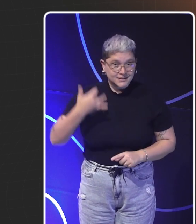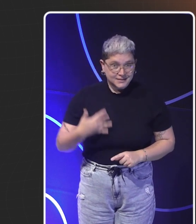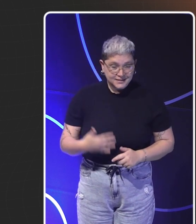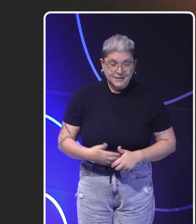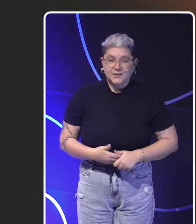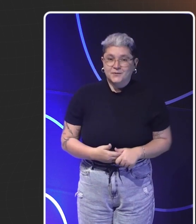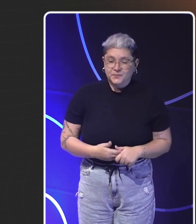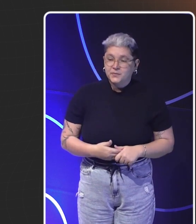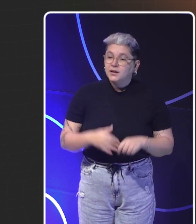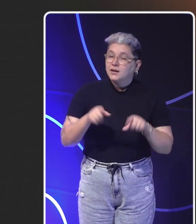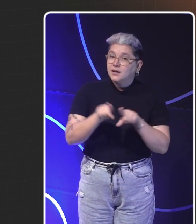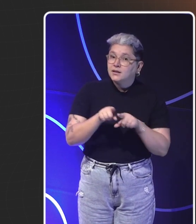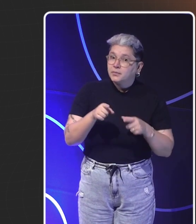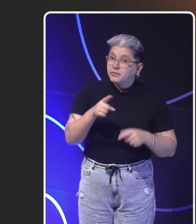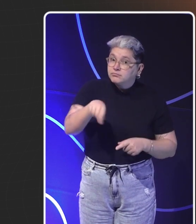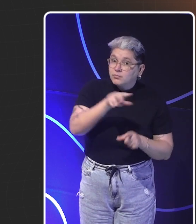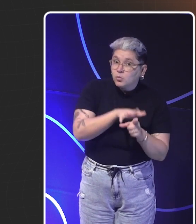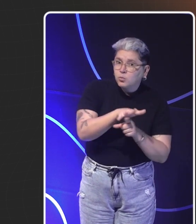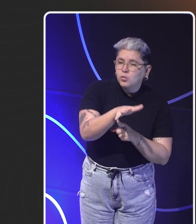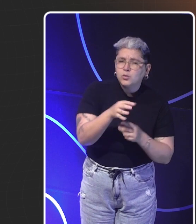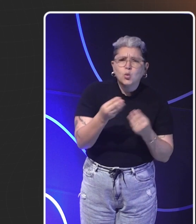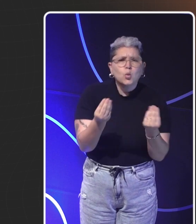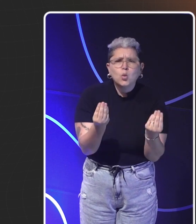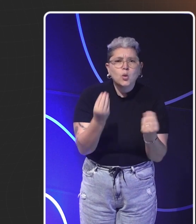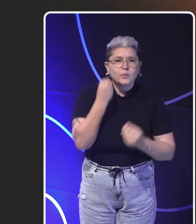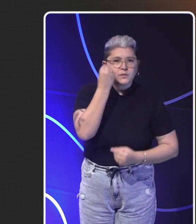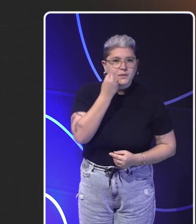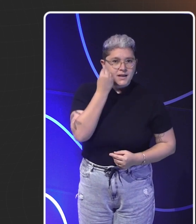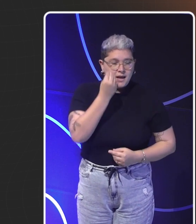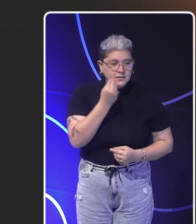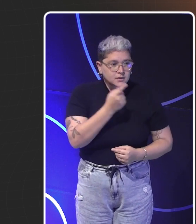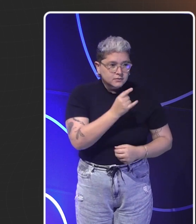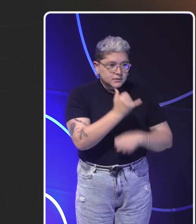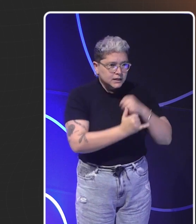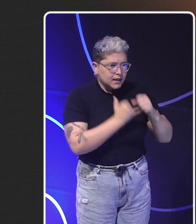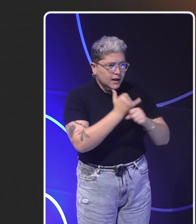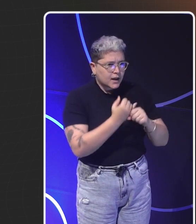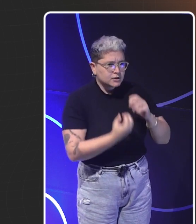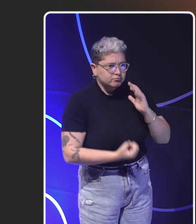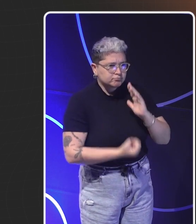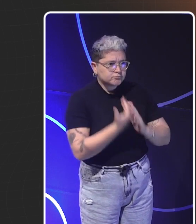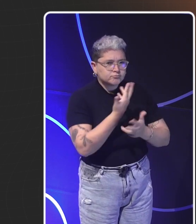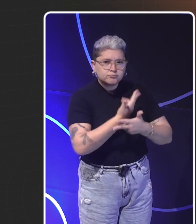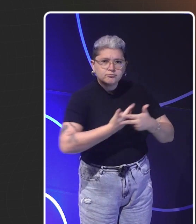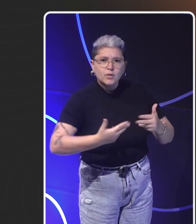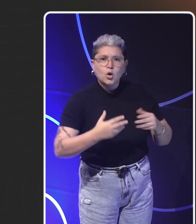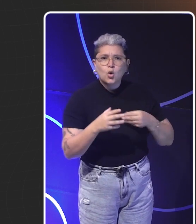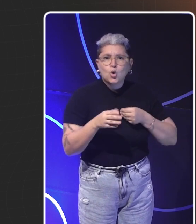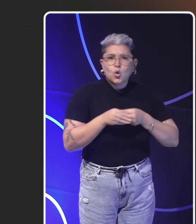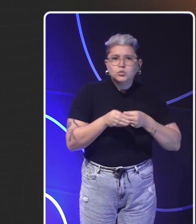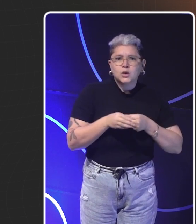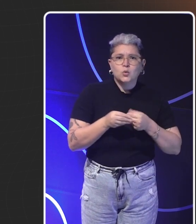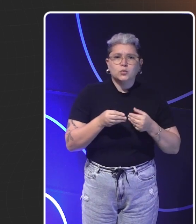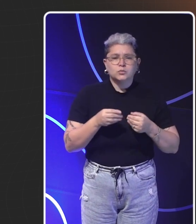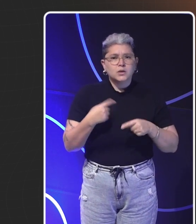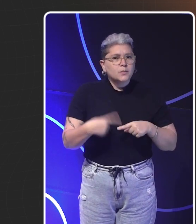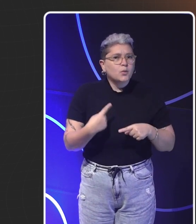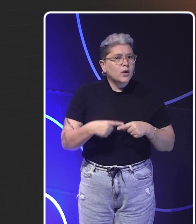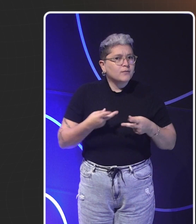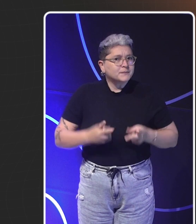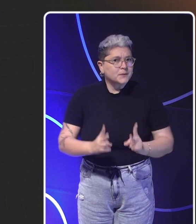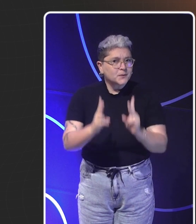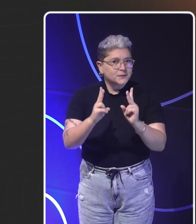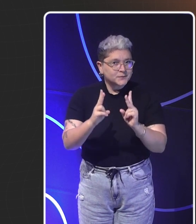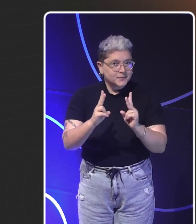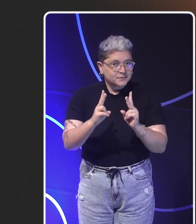audiodescrição, e já falasse para o público de vocês como foi a experiência de começar a criar conteúdo na internet e o que motivou vocês a continuar. E a gente pode